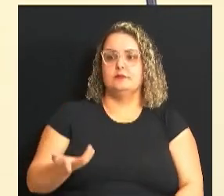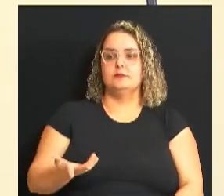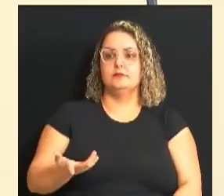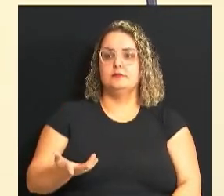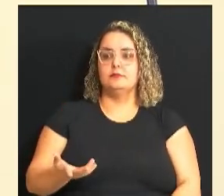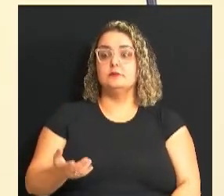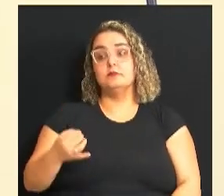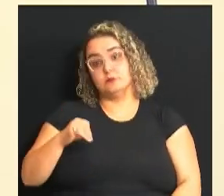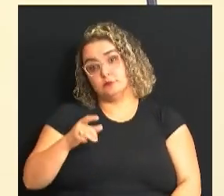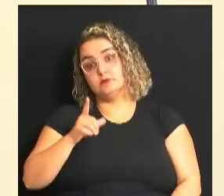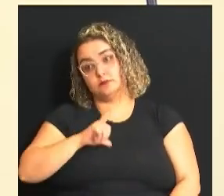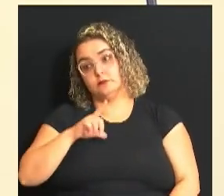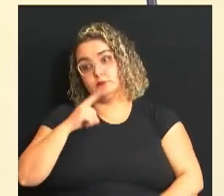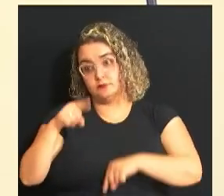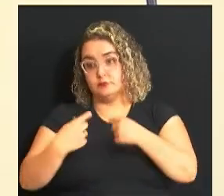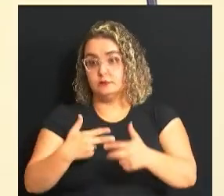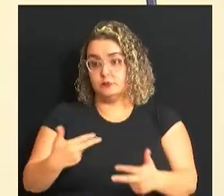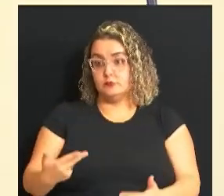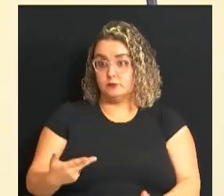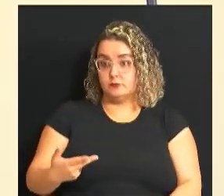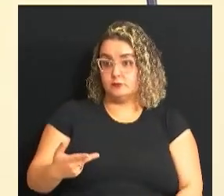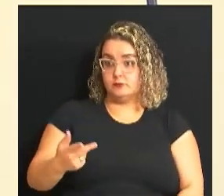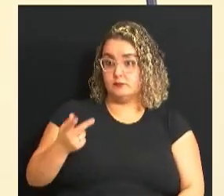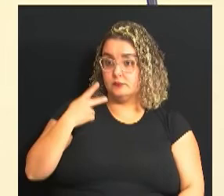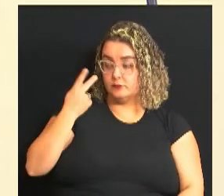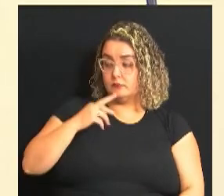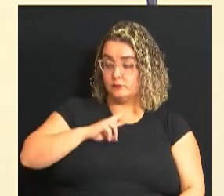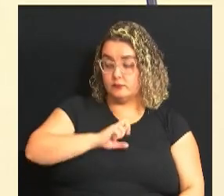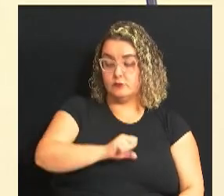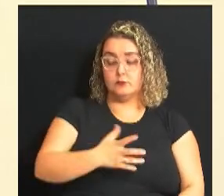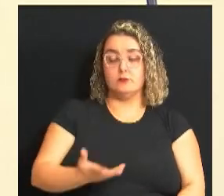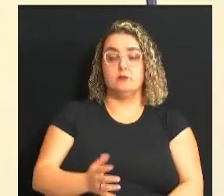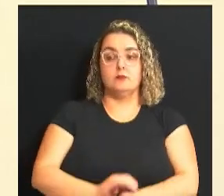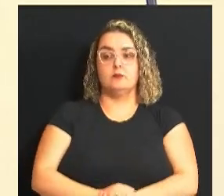consideração. Com relação ao vereador Rossini,